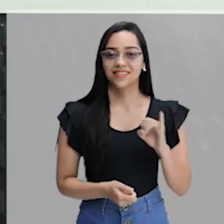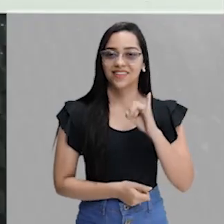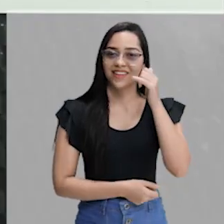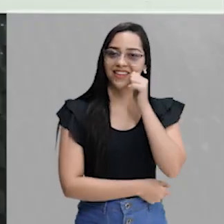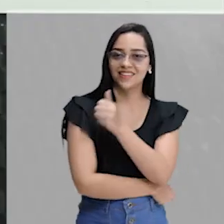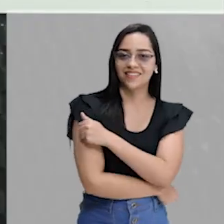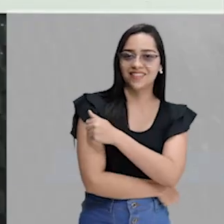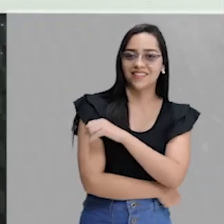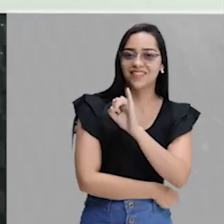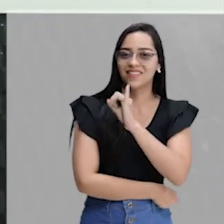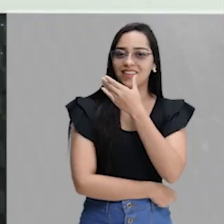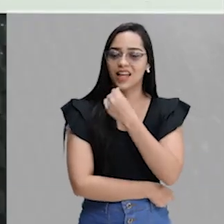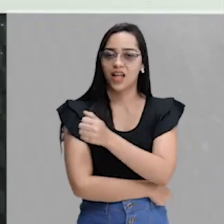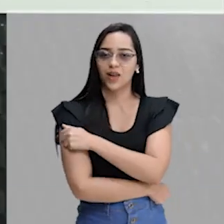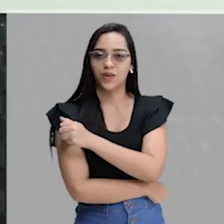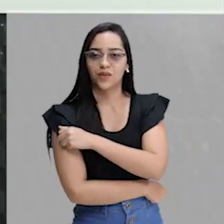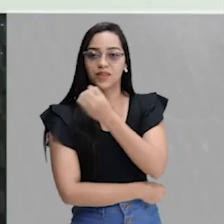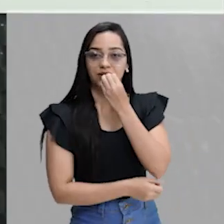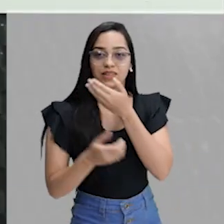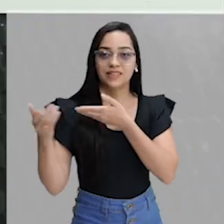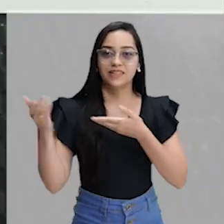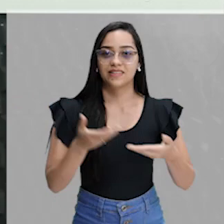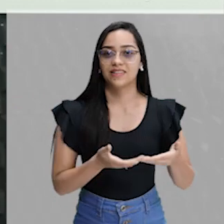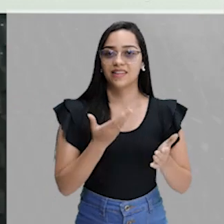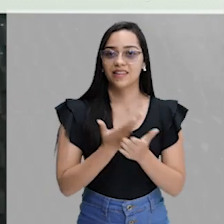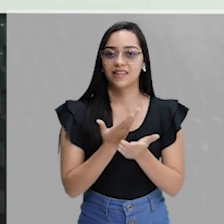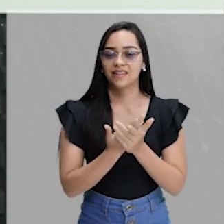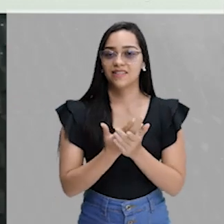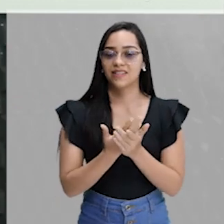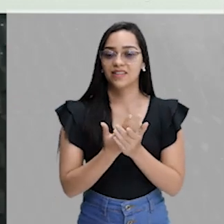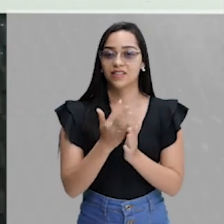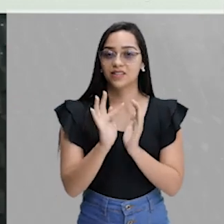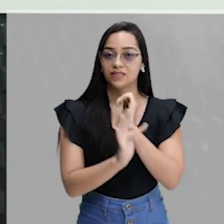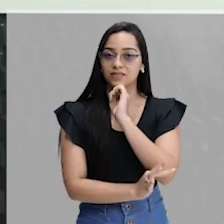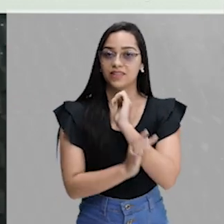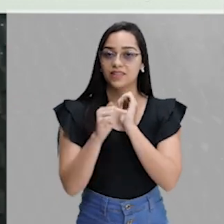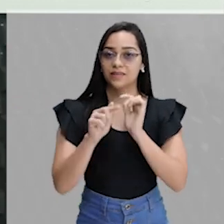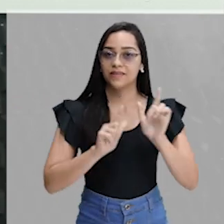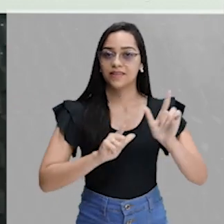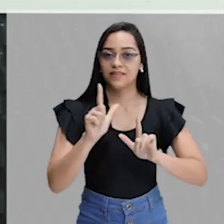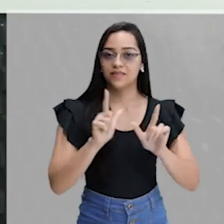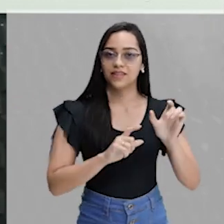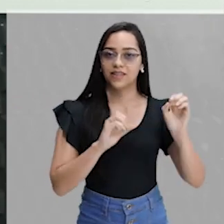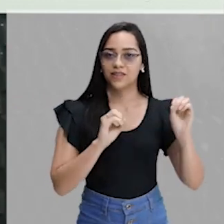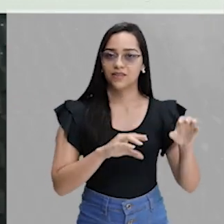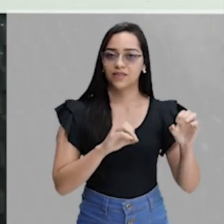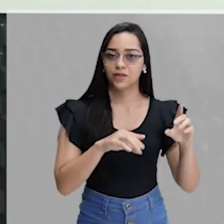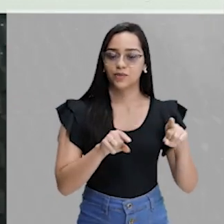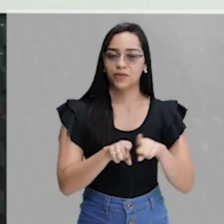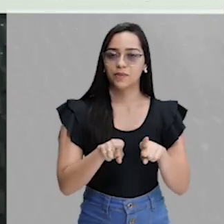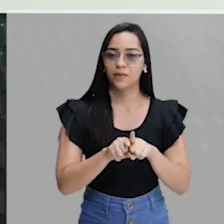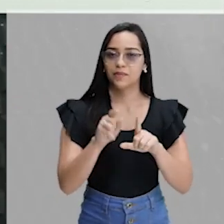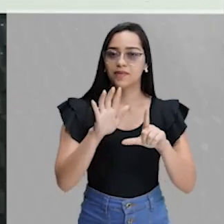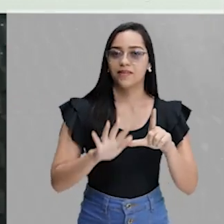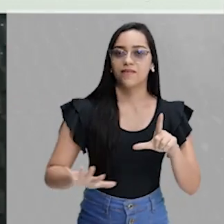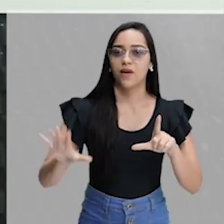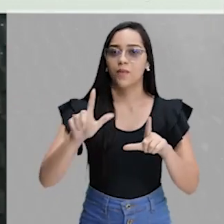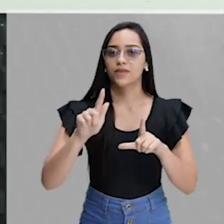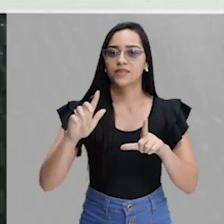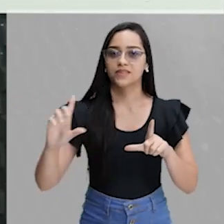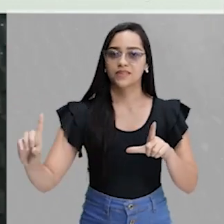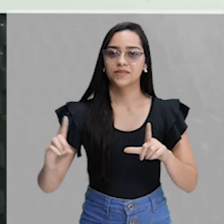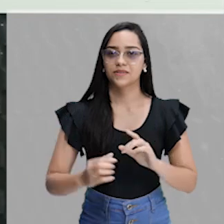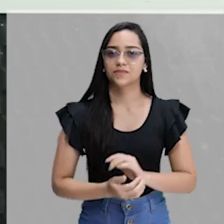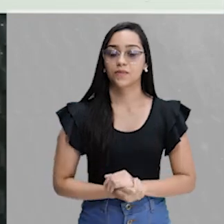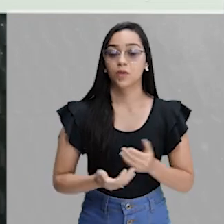Olá, aluna. Olá, aluno. Bem-vindo a mais uma aula de Física, aqui pela TV Educação e também pela plataforma Gonçalves